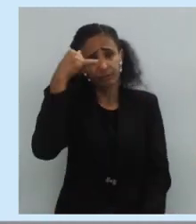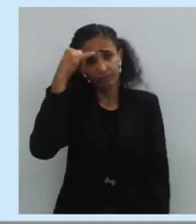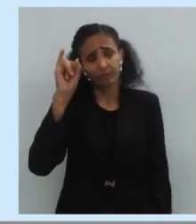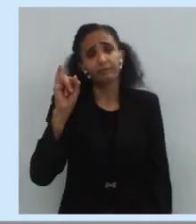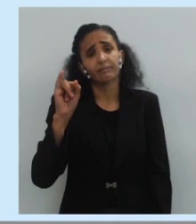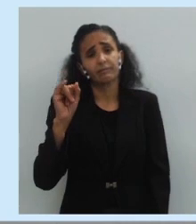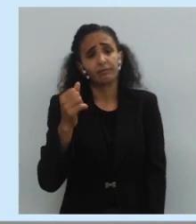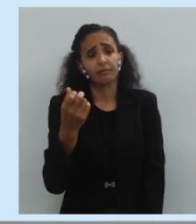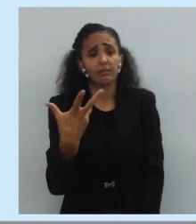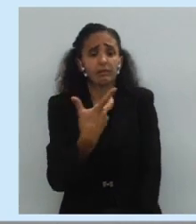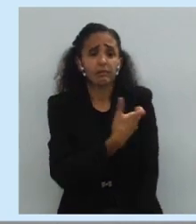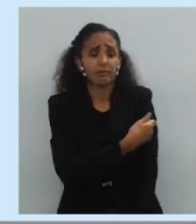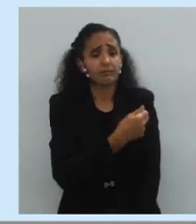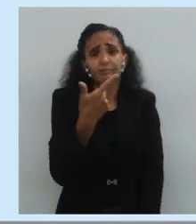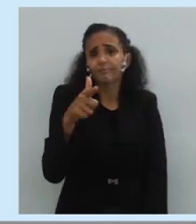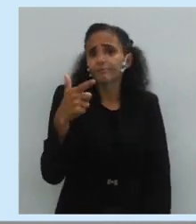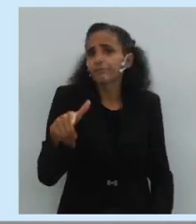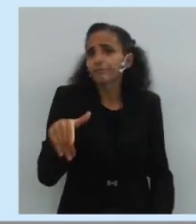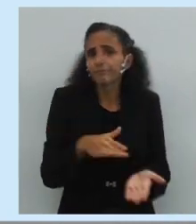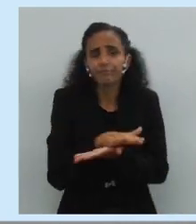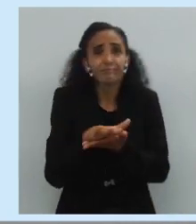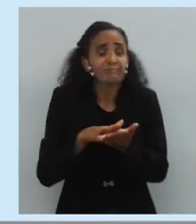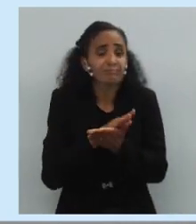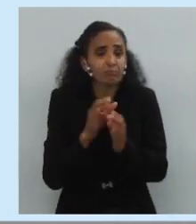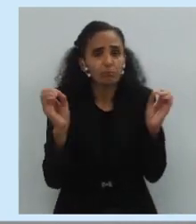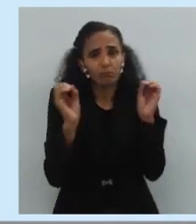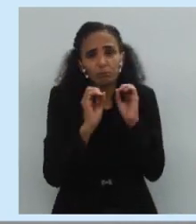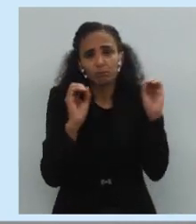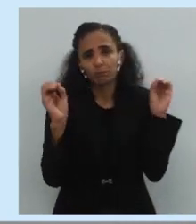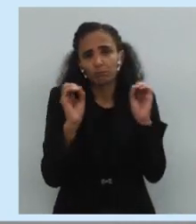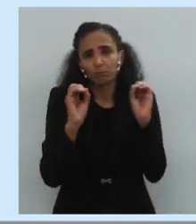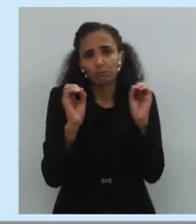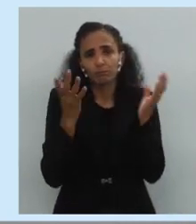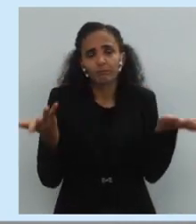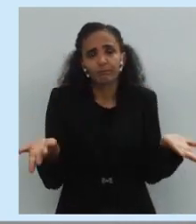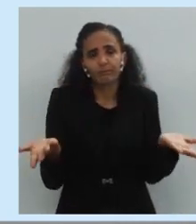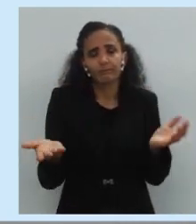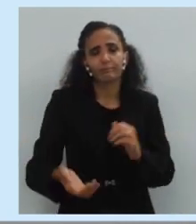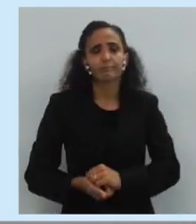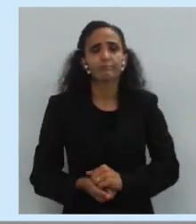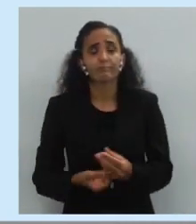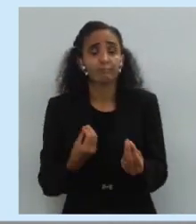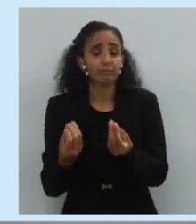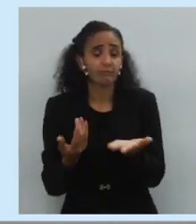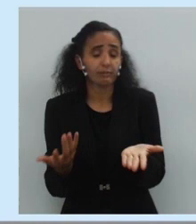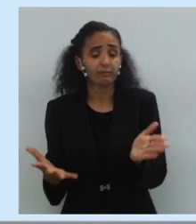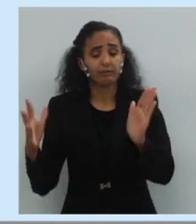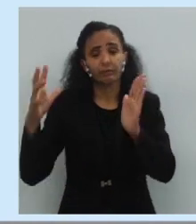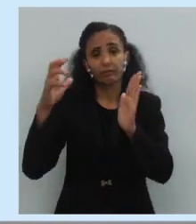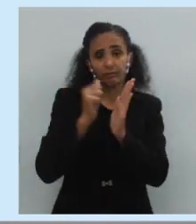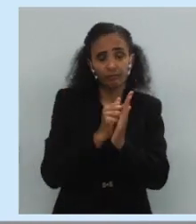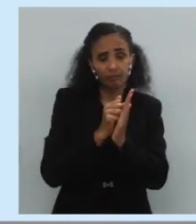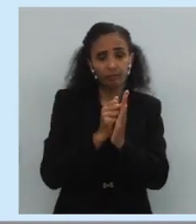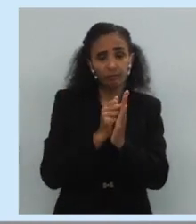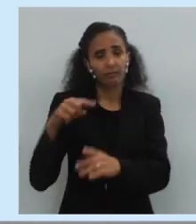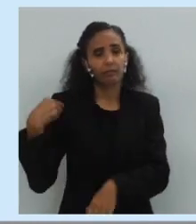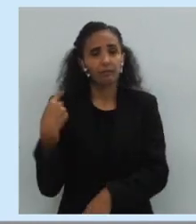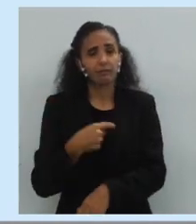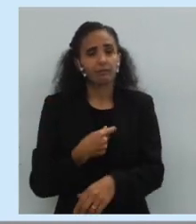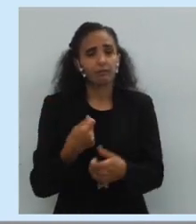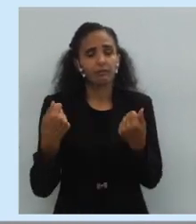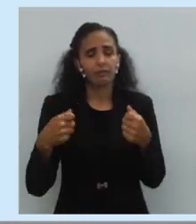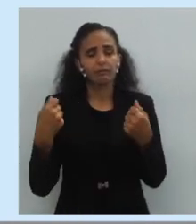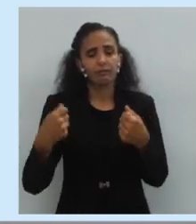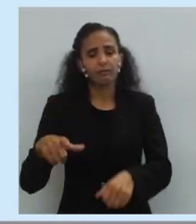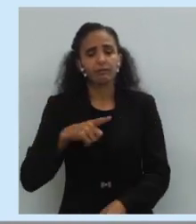é eficaz contra o HIV para prevenir a infecção por HIV ou reduzir aí